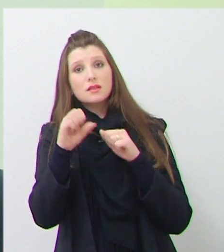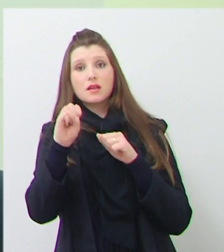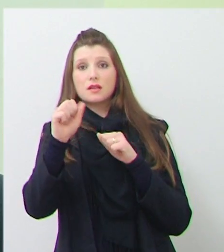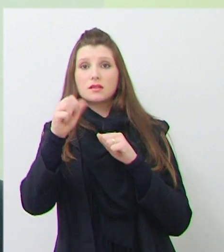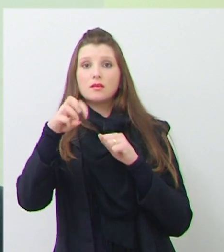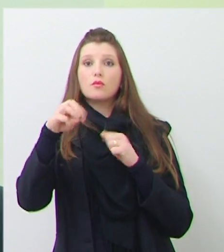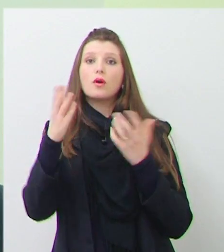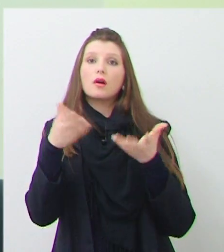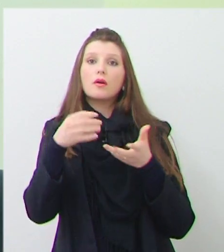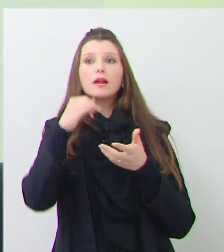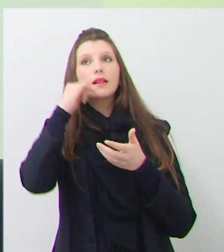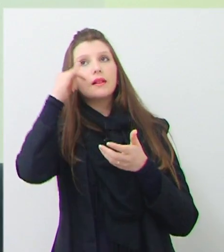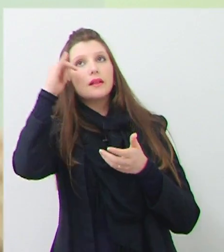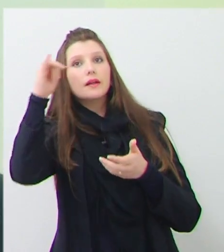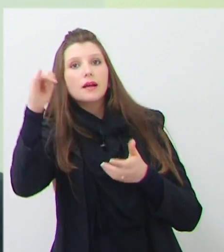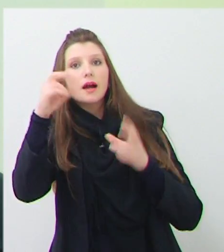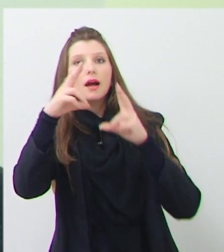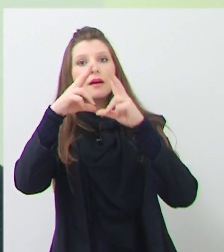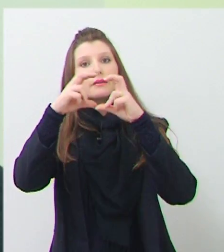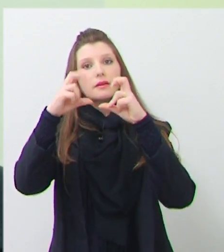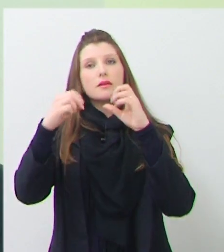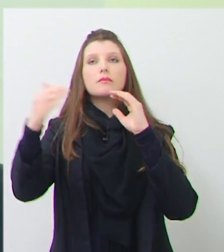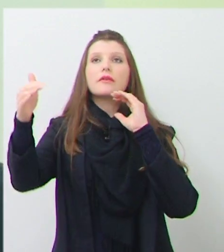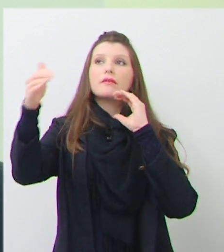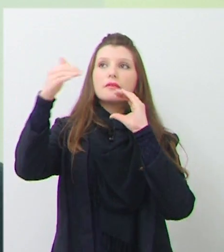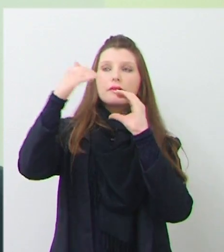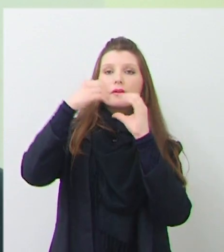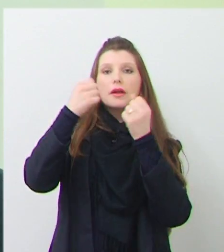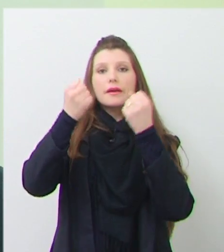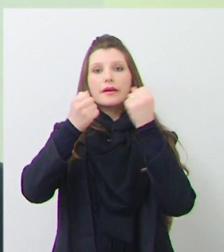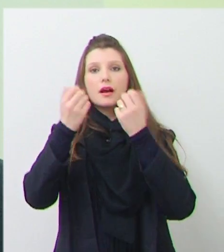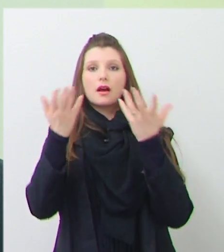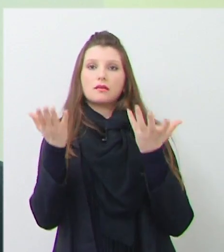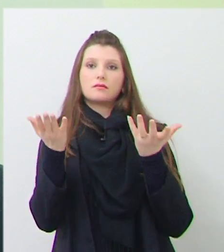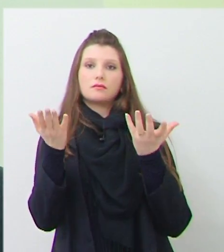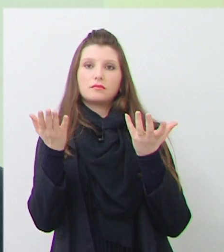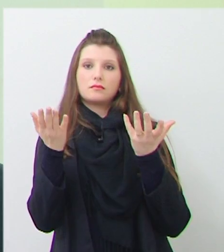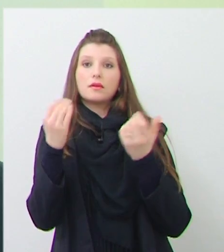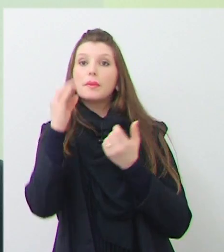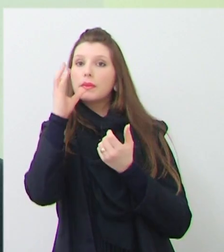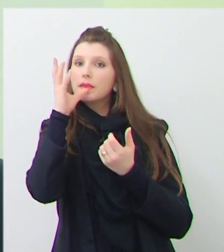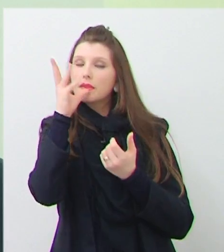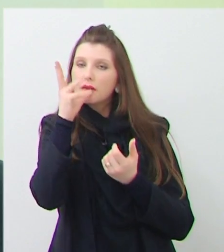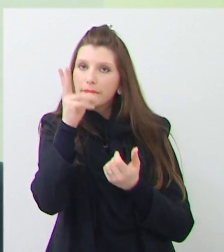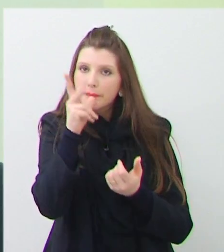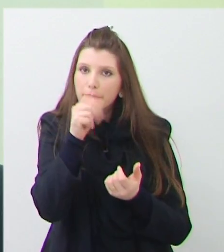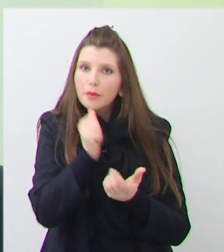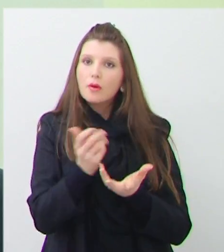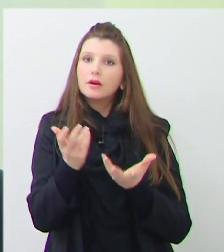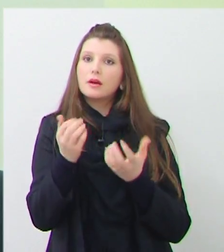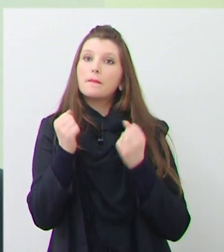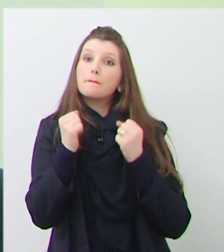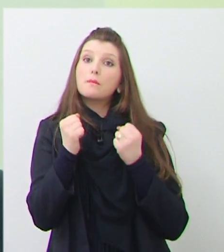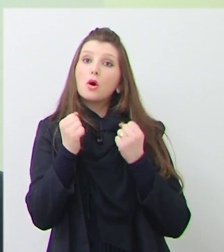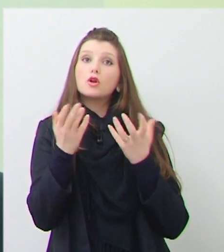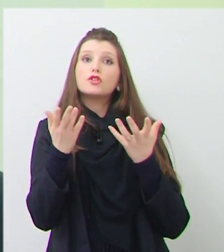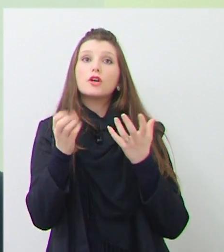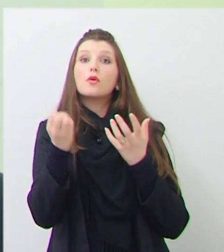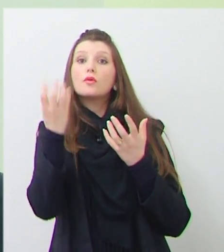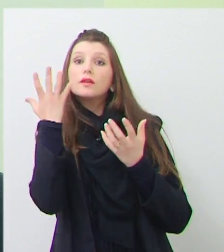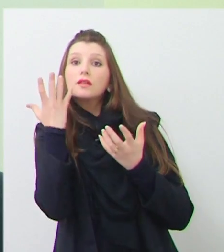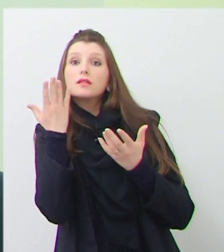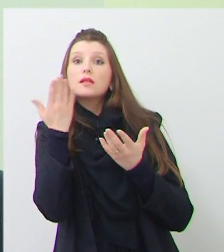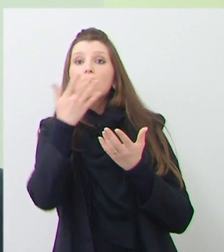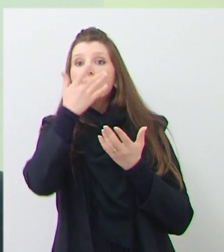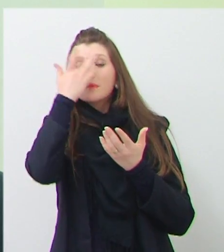ligar para Florianópolis, de lá eles vão ter que encaminhar uma ambulância e aí a burocracia e a lentidão pode fazer com que a pessoa